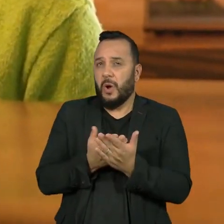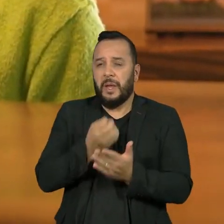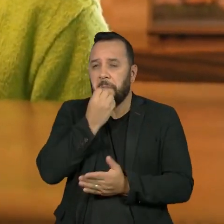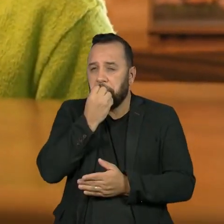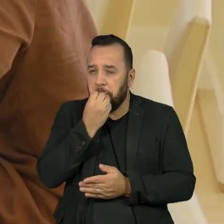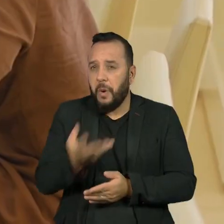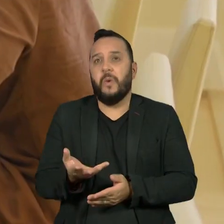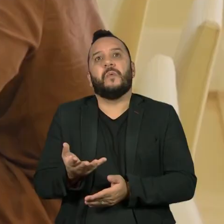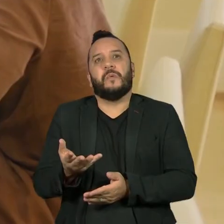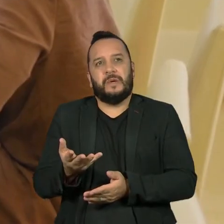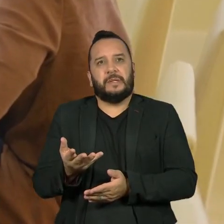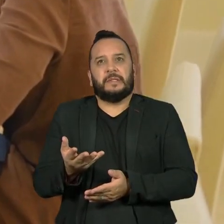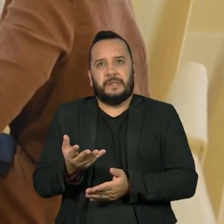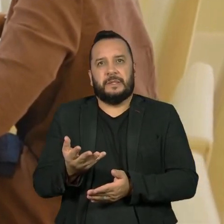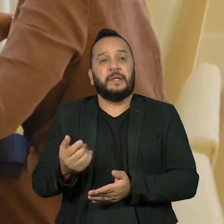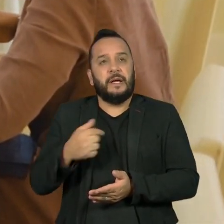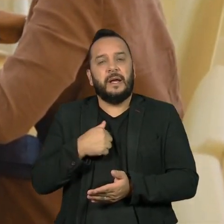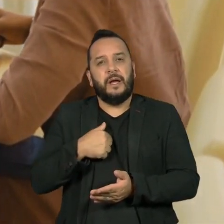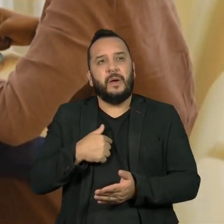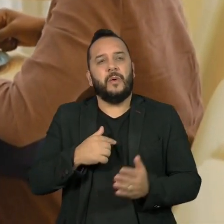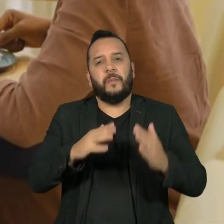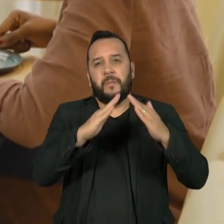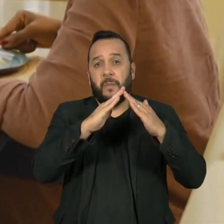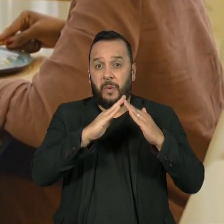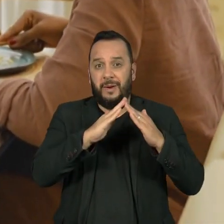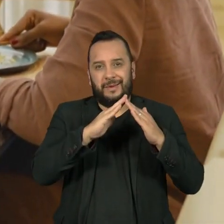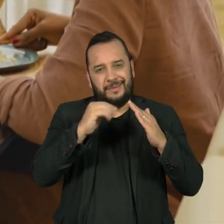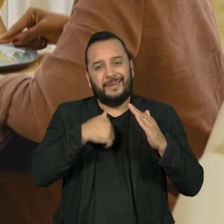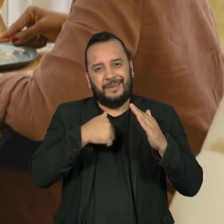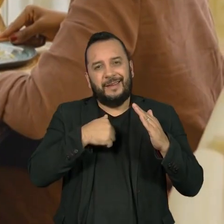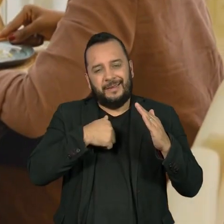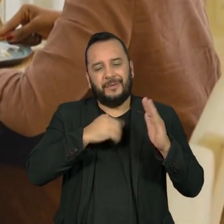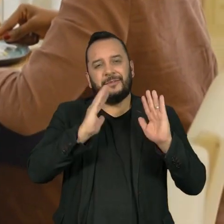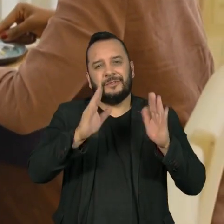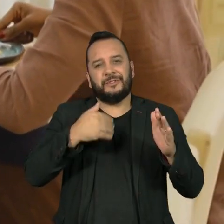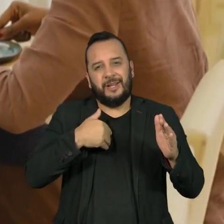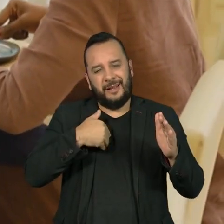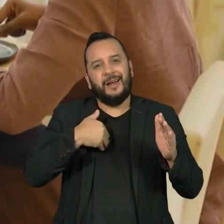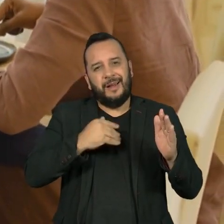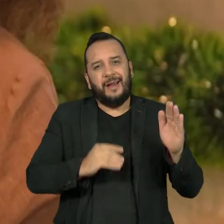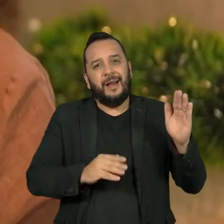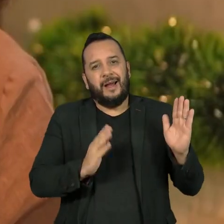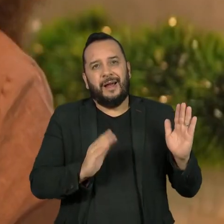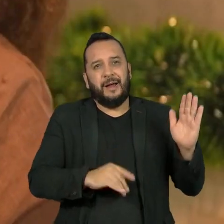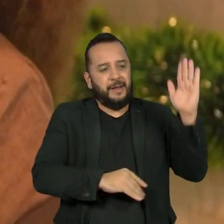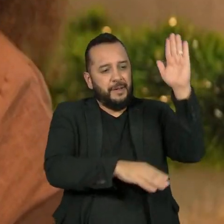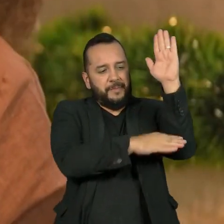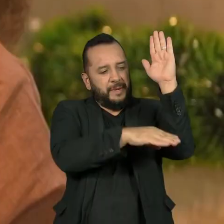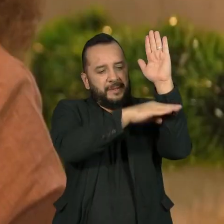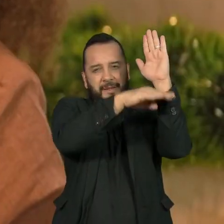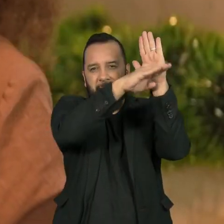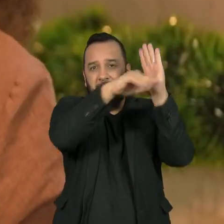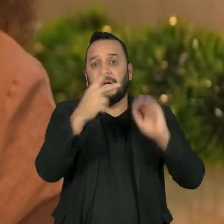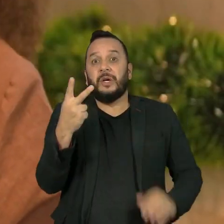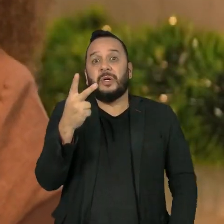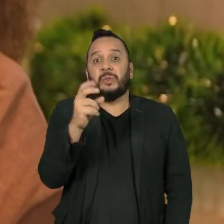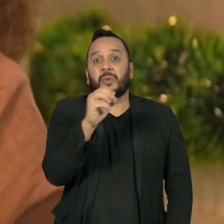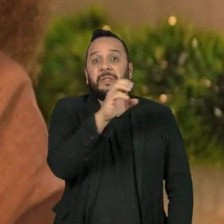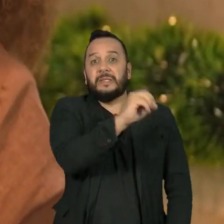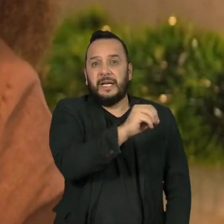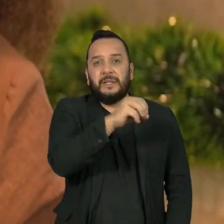morando em um apartamento imenso de mais de 200 metros quadrados, executiva de uma